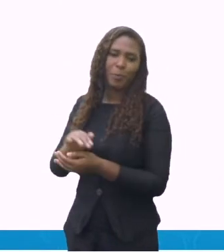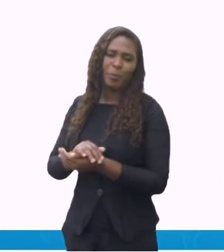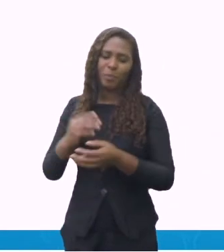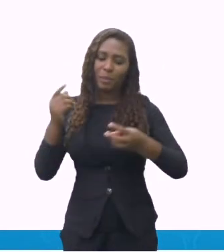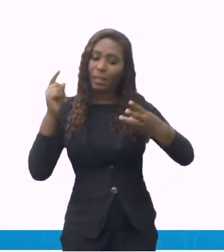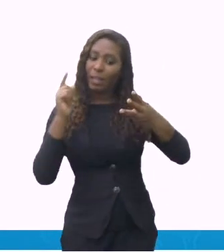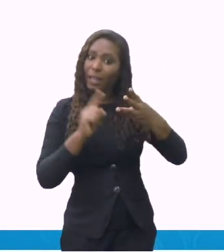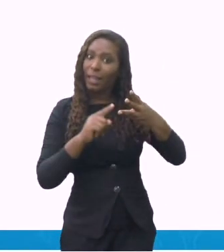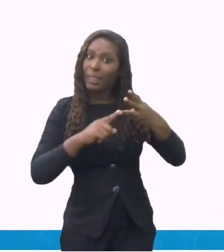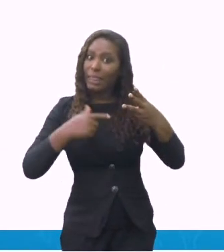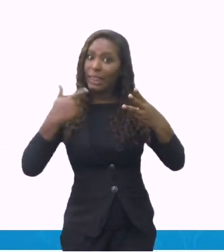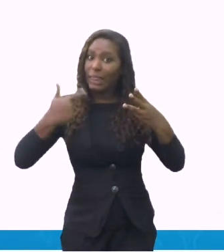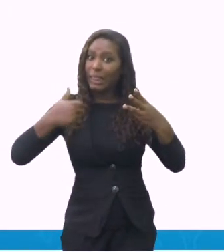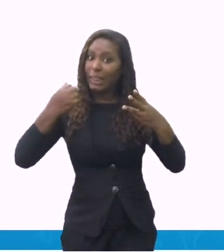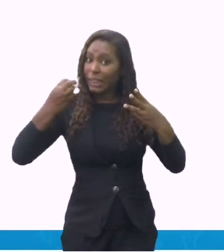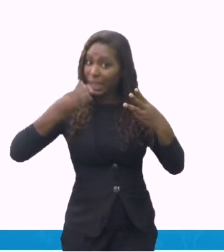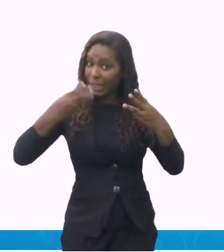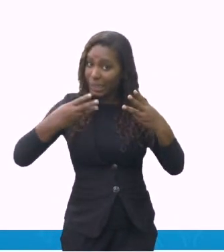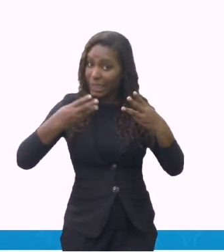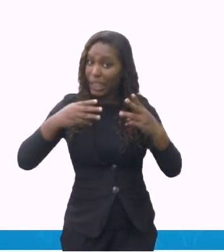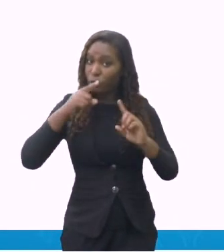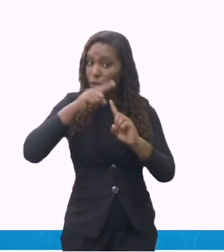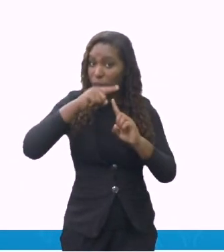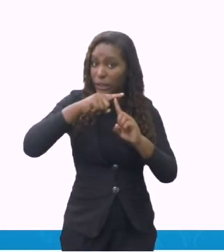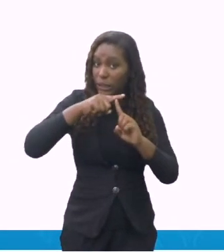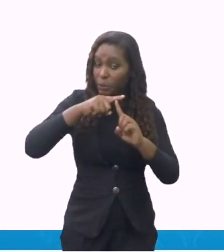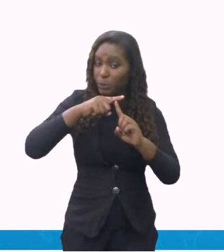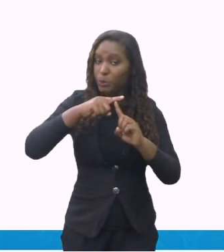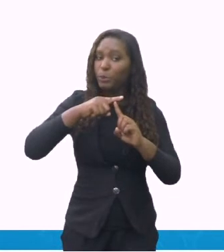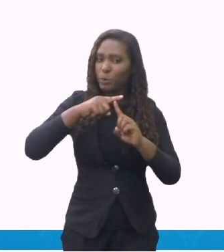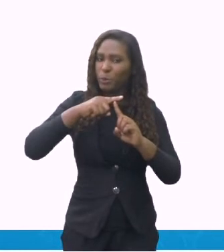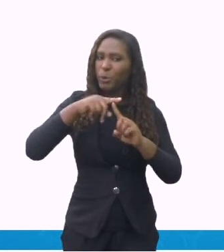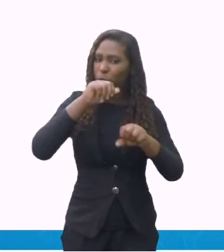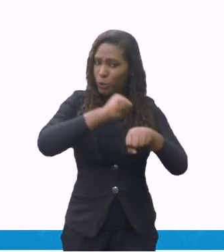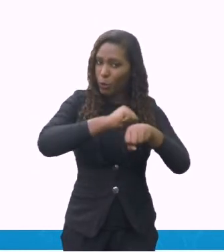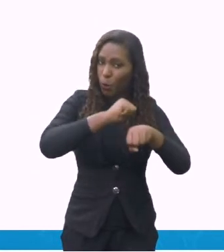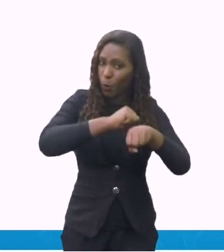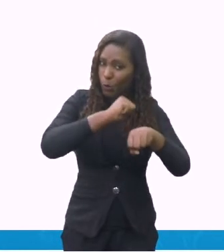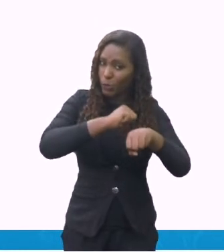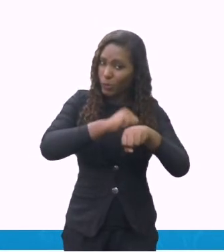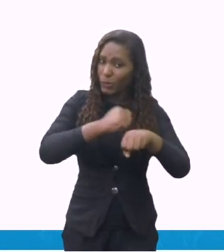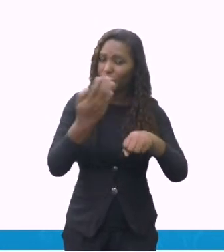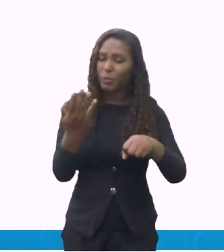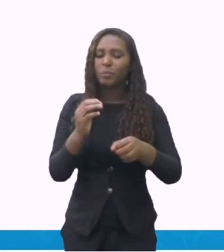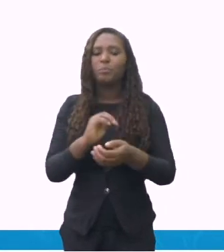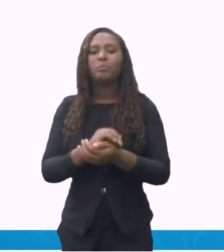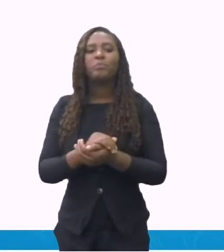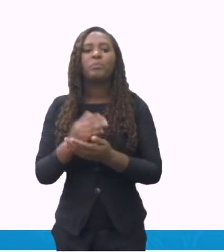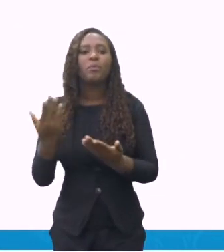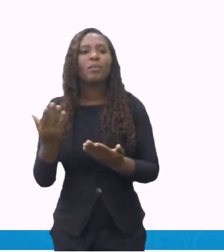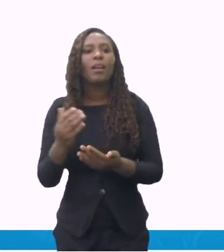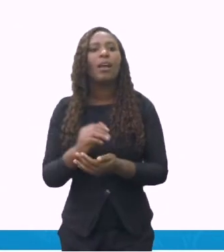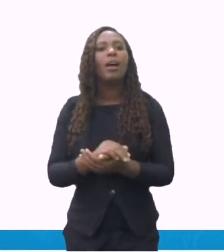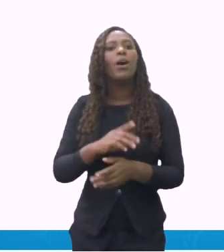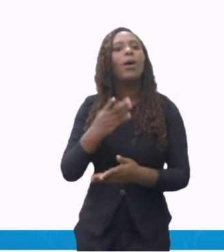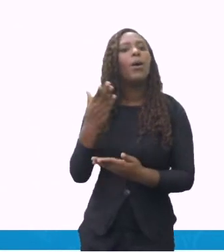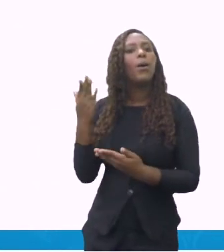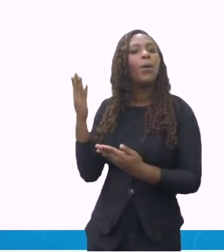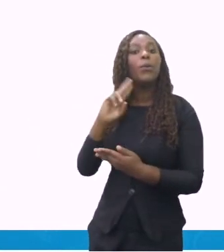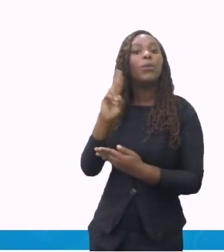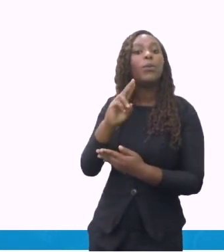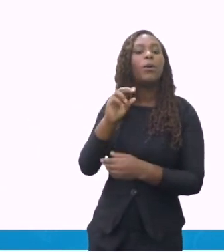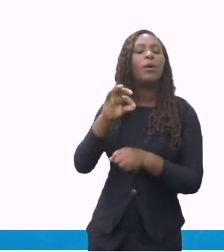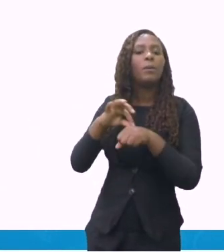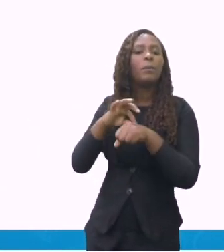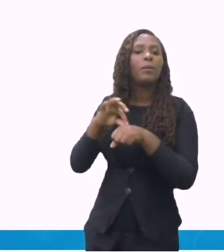Então, nós temos aqui, né, os exemplos. Rocha sedimentar, calcário, arenito, utilidade,